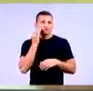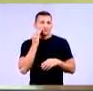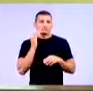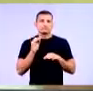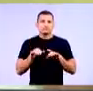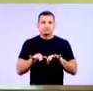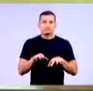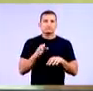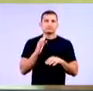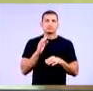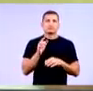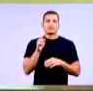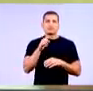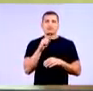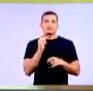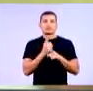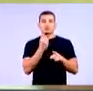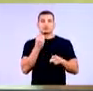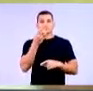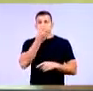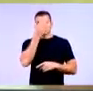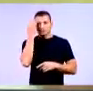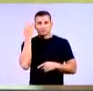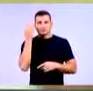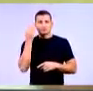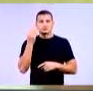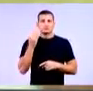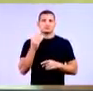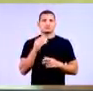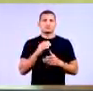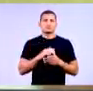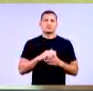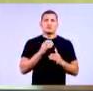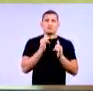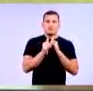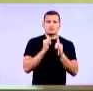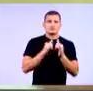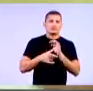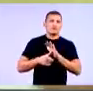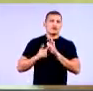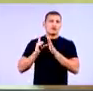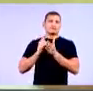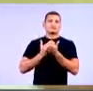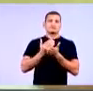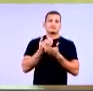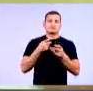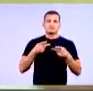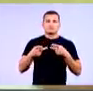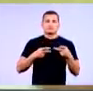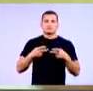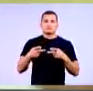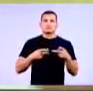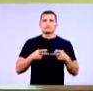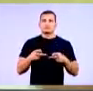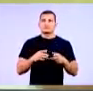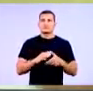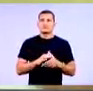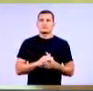que esqueceu de definir uma informação lá no início do projeto, né?